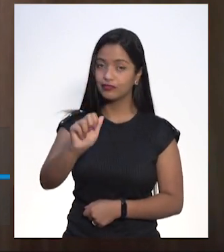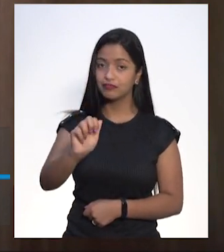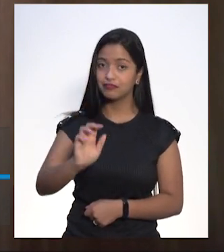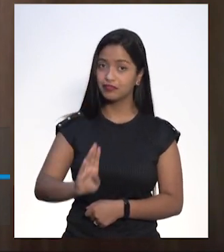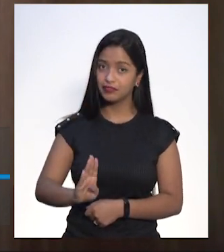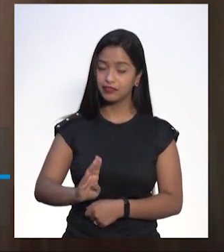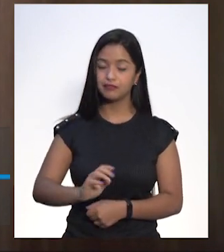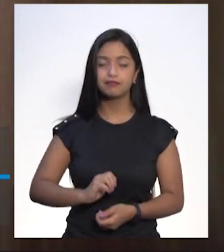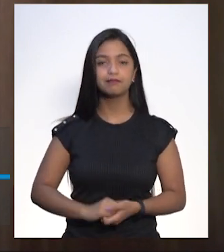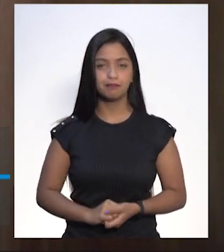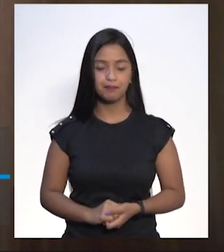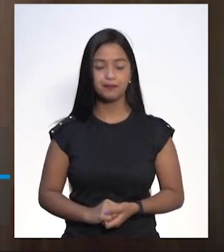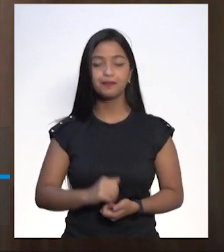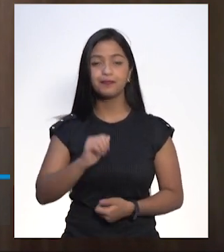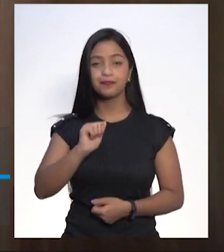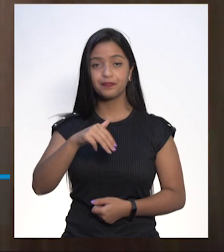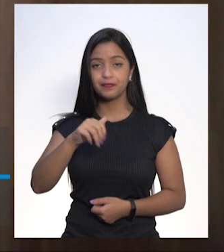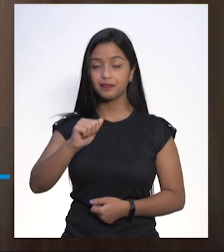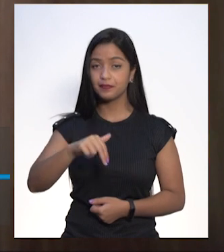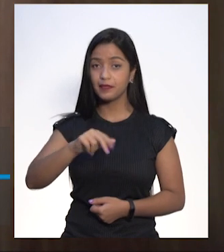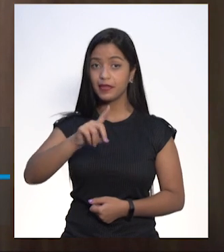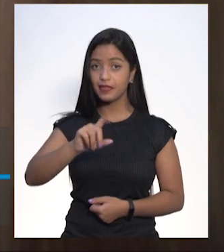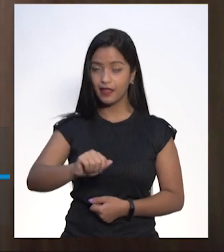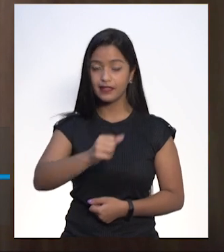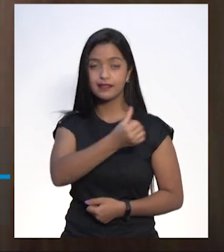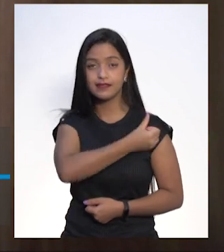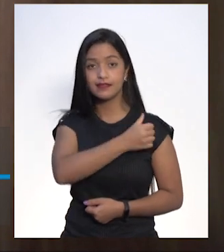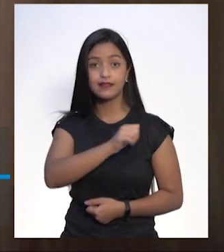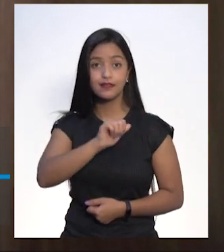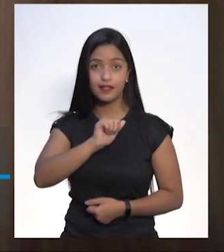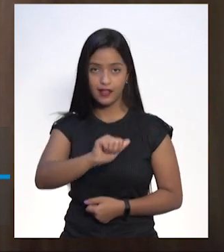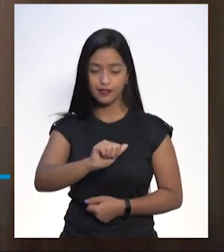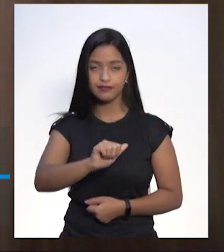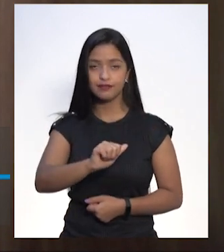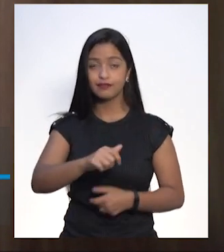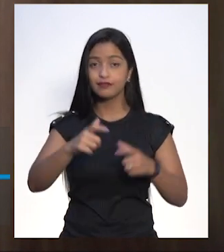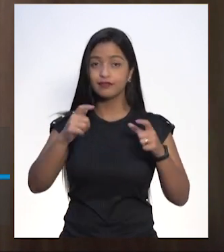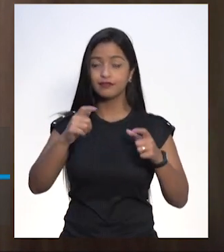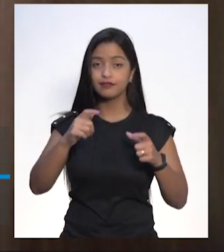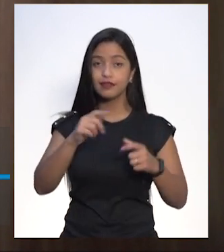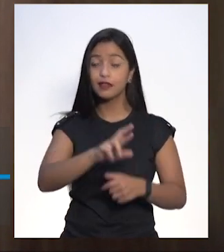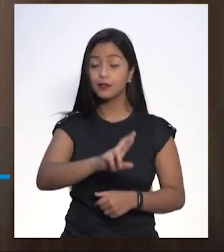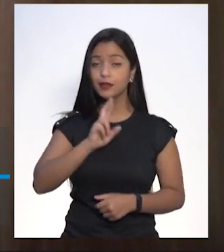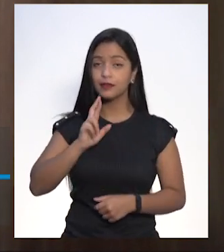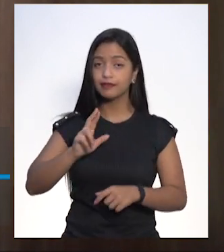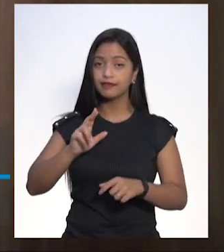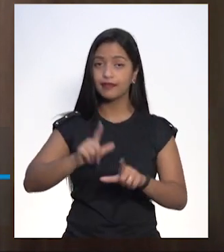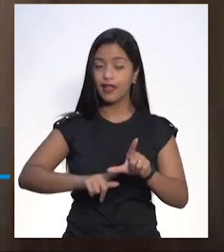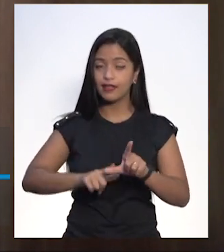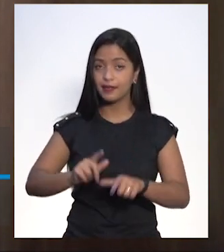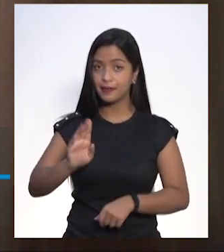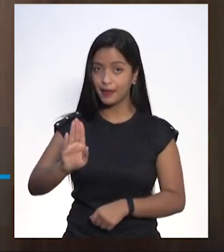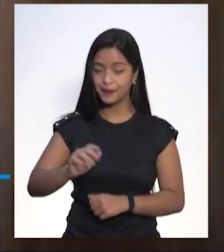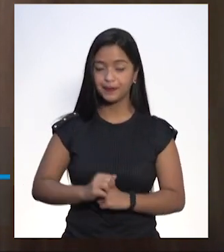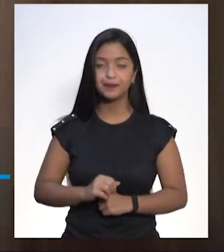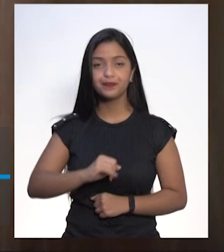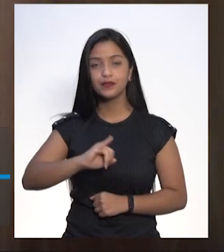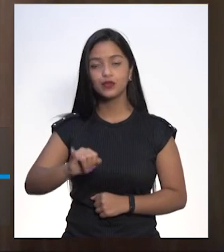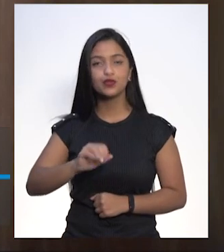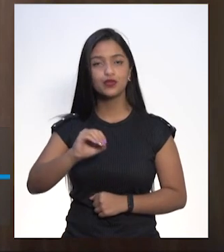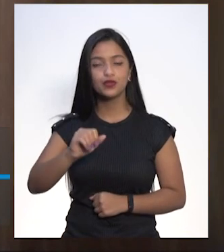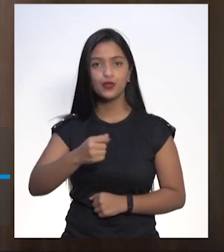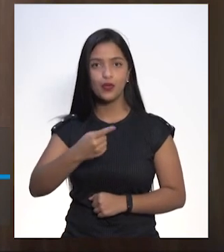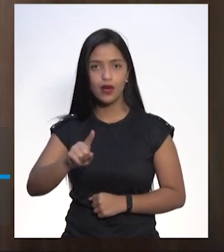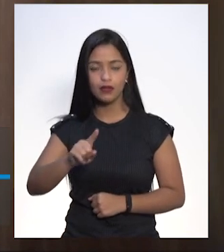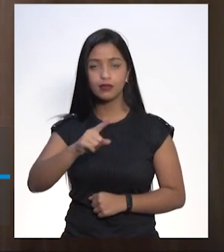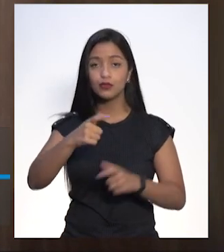e B? A aluna Amanda Moreira, do 6º A, da Escola Augusto Ribeiro de Carvalho, letra B. O João Otávio de Santos também